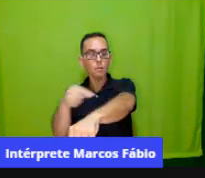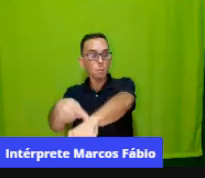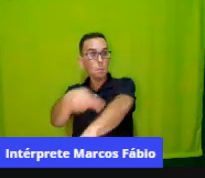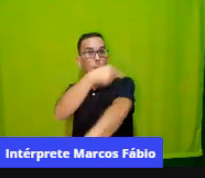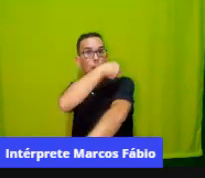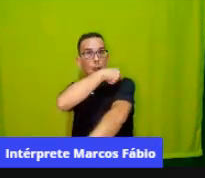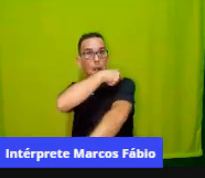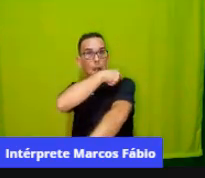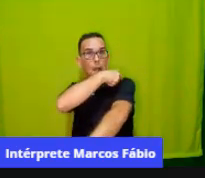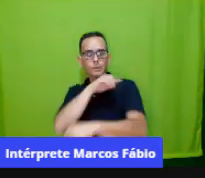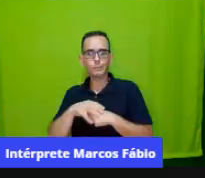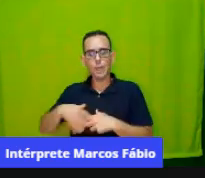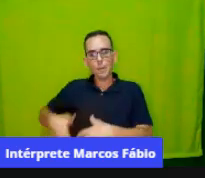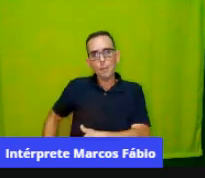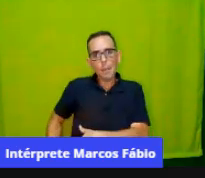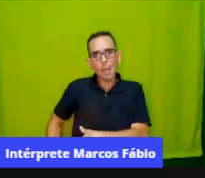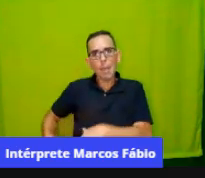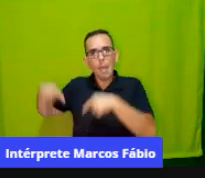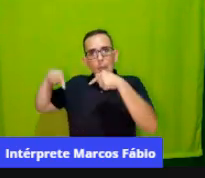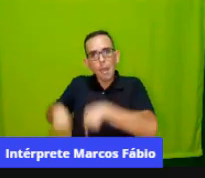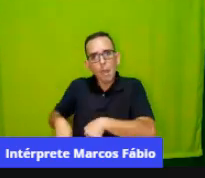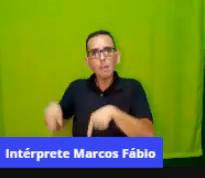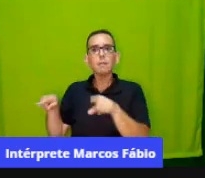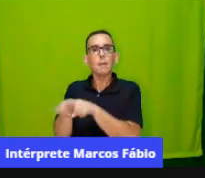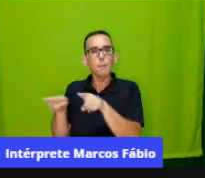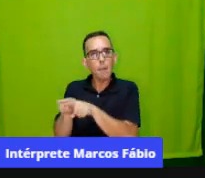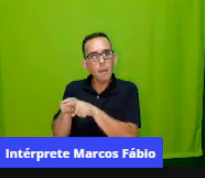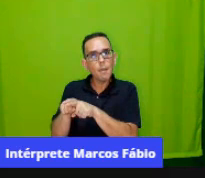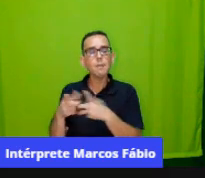braço, coxa, perna.